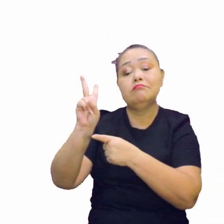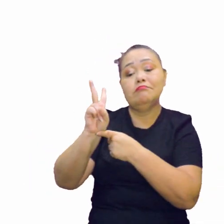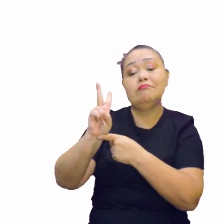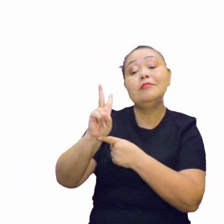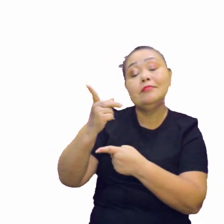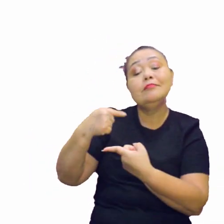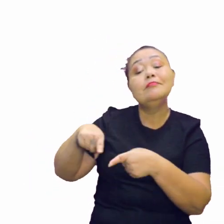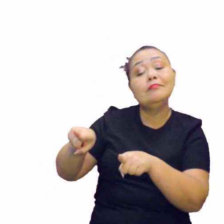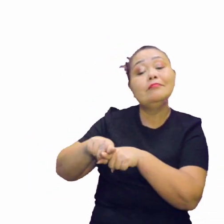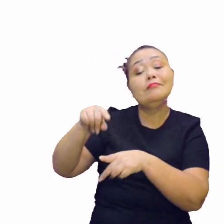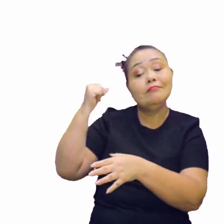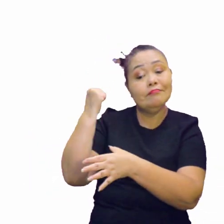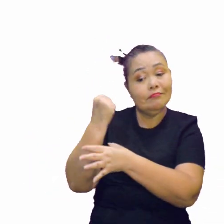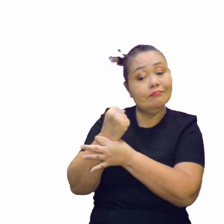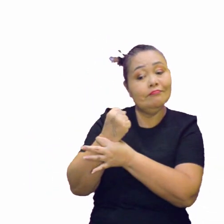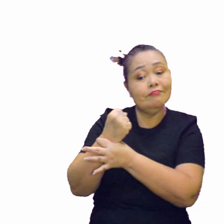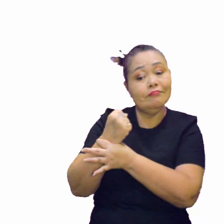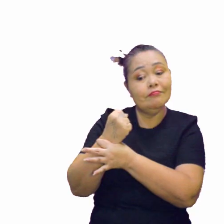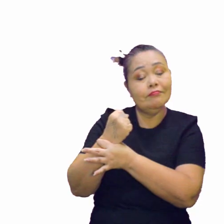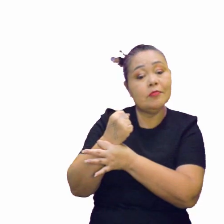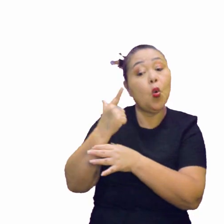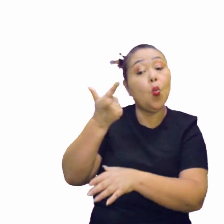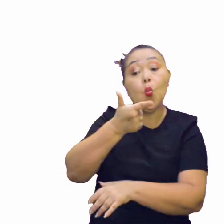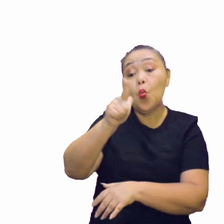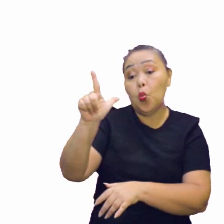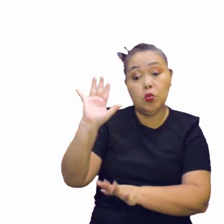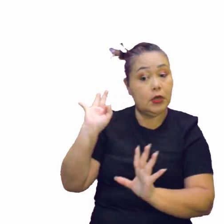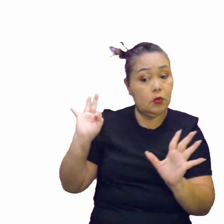isso. Outra coisa,